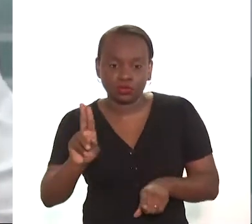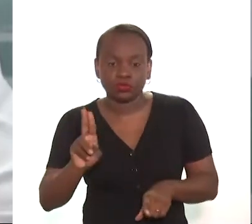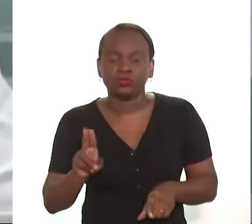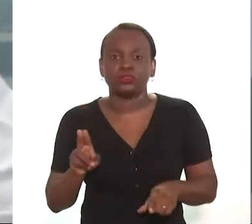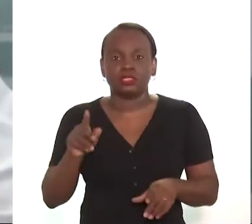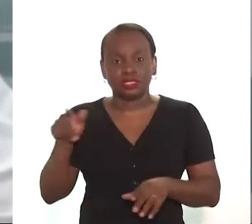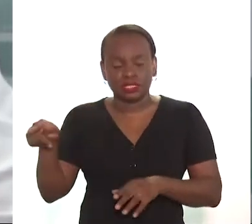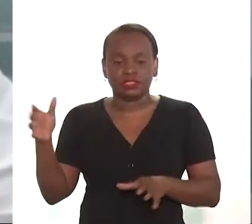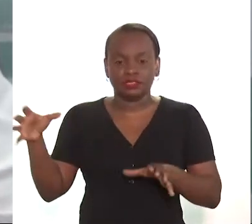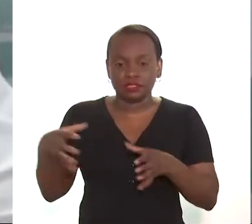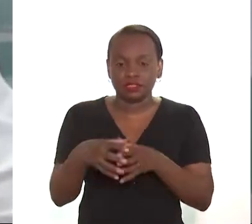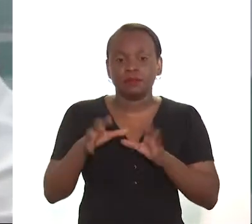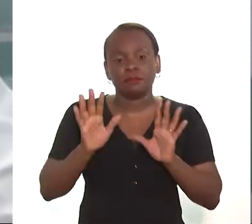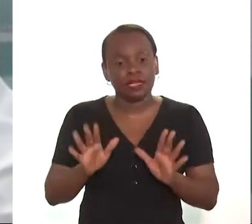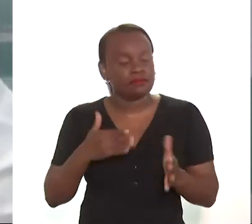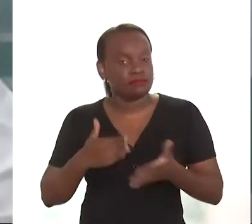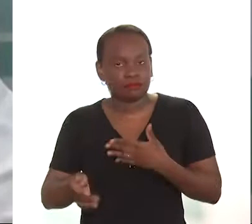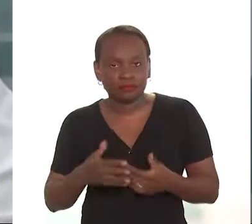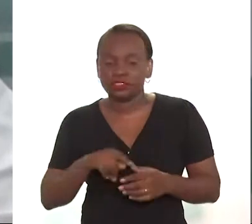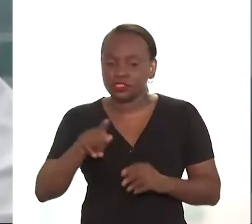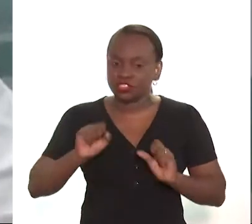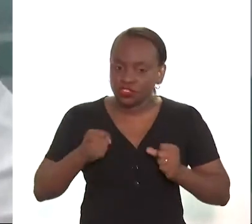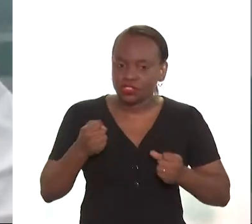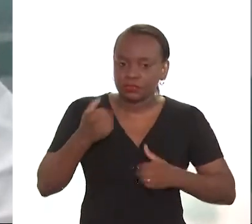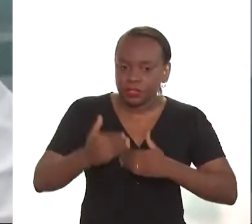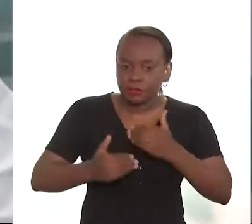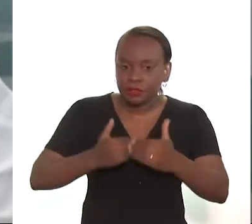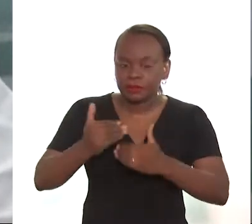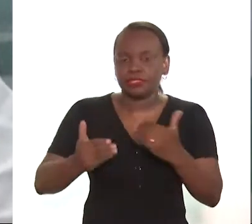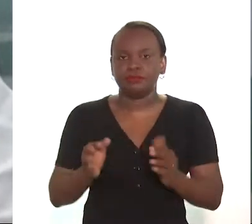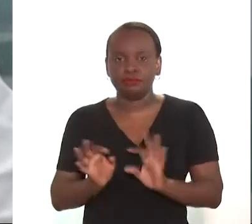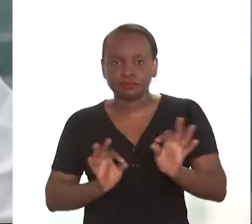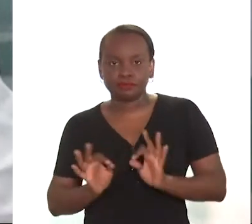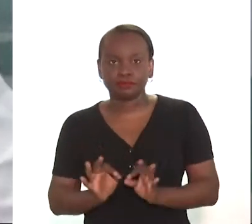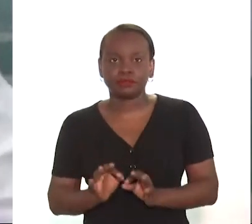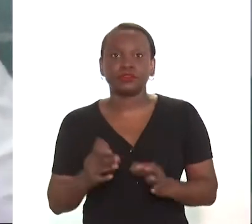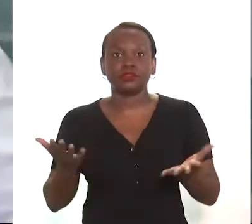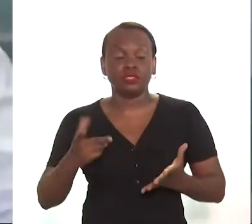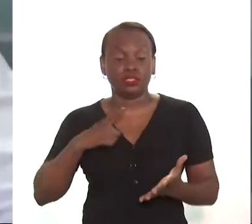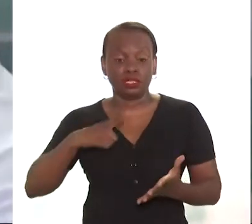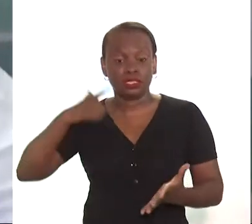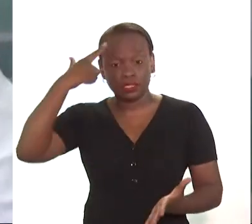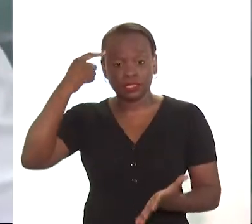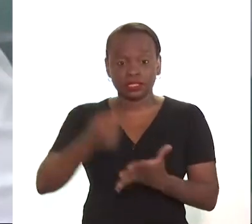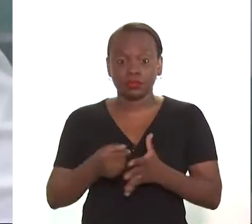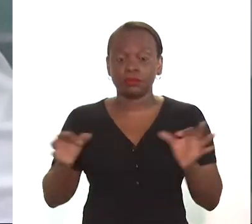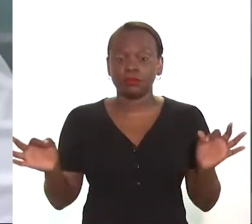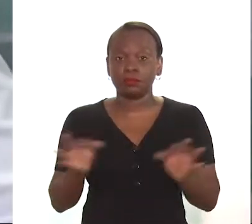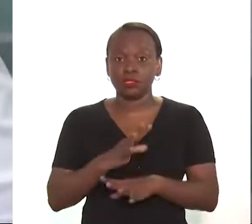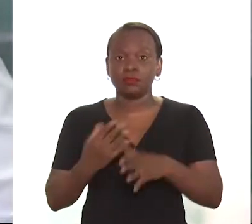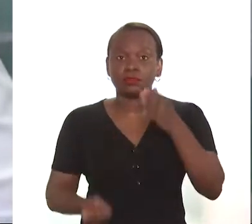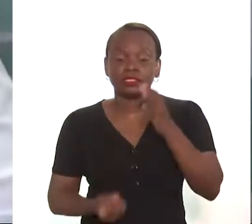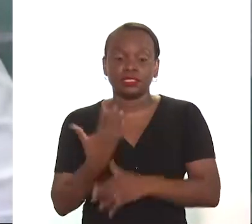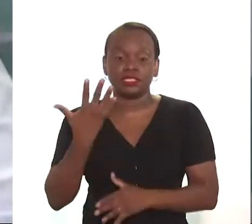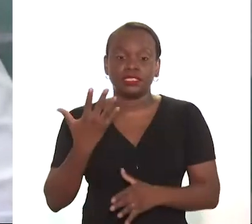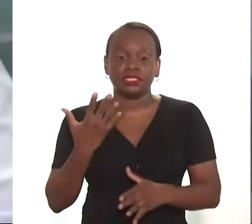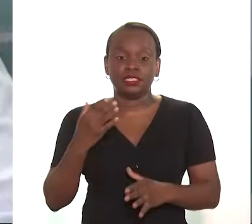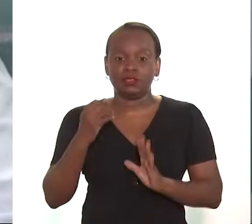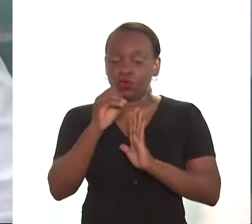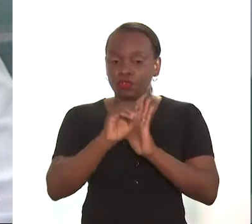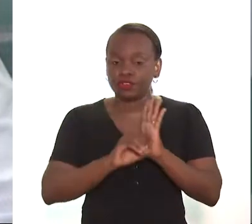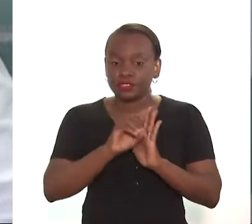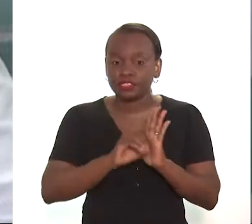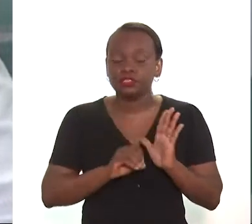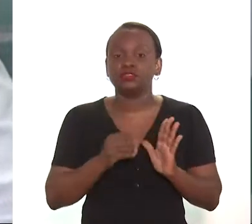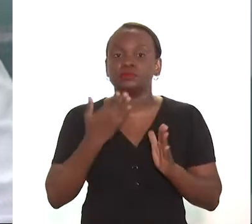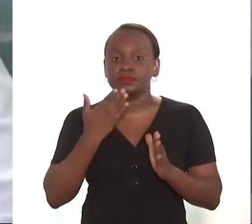Nações Unidas, nesse processo. Mas, de qualquer forma, estamos caminhando. Nós temos hoje uma resolução pronta para criar